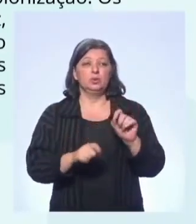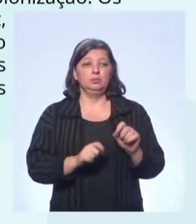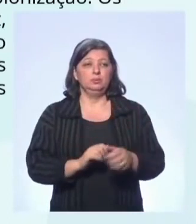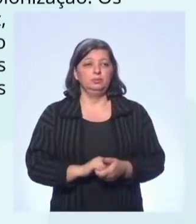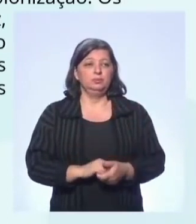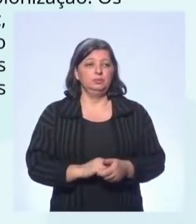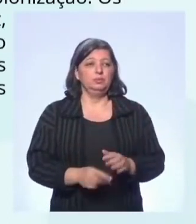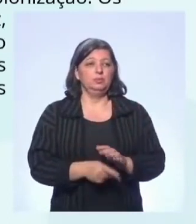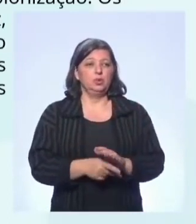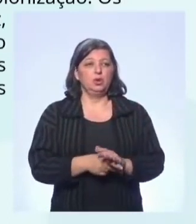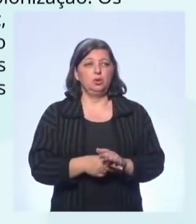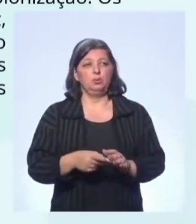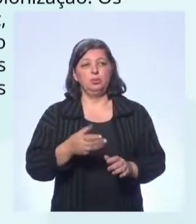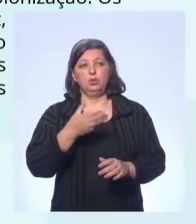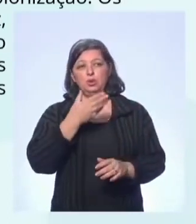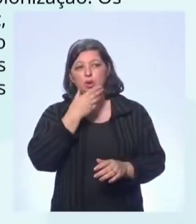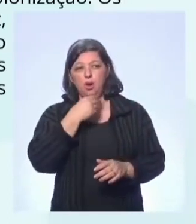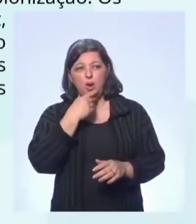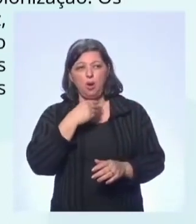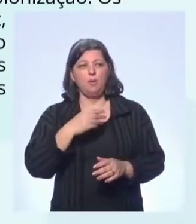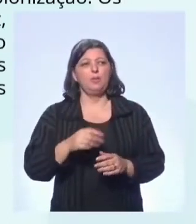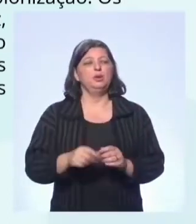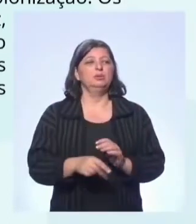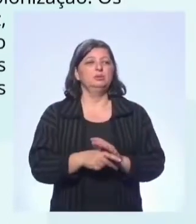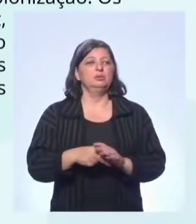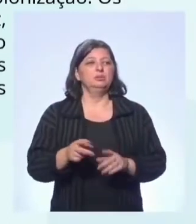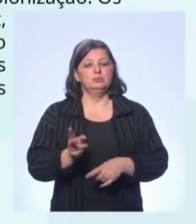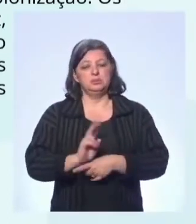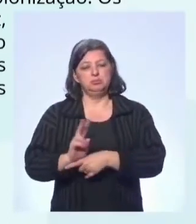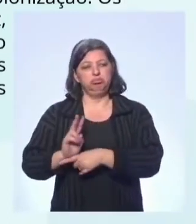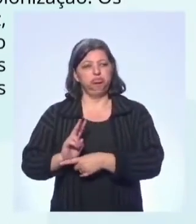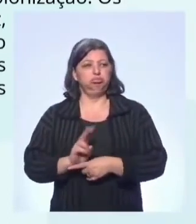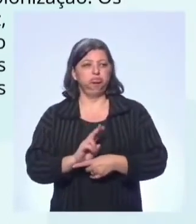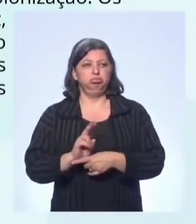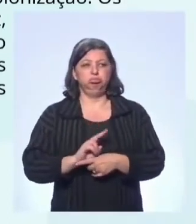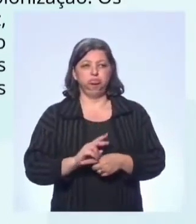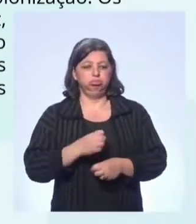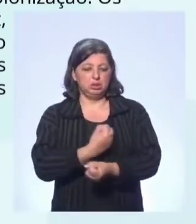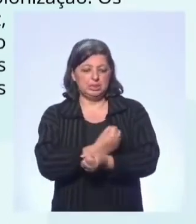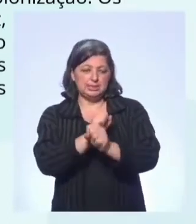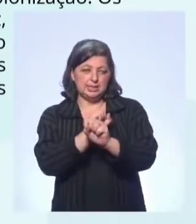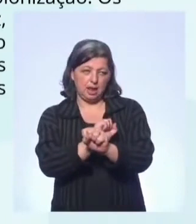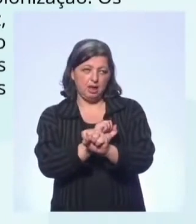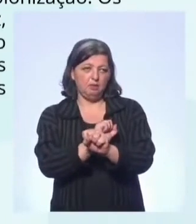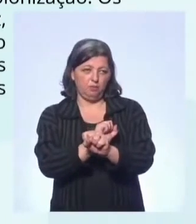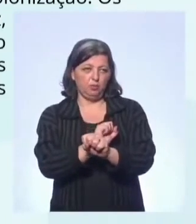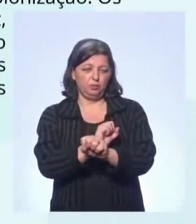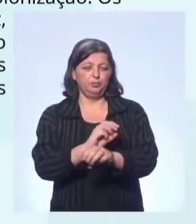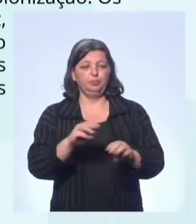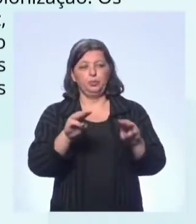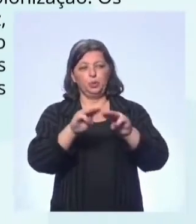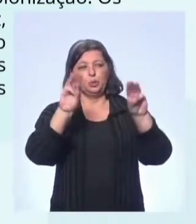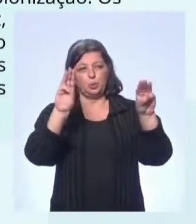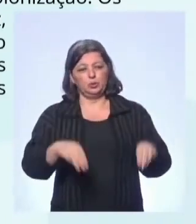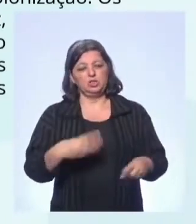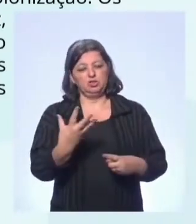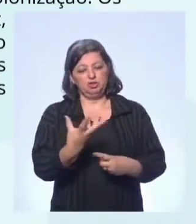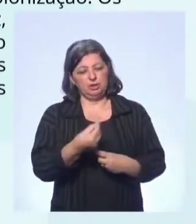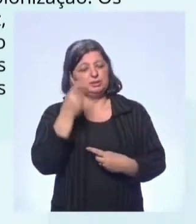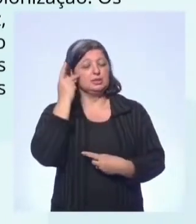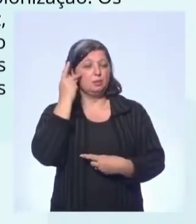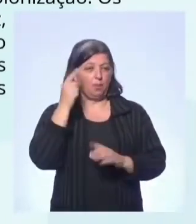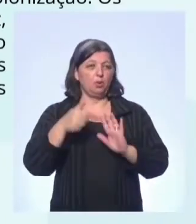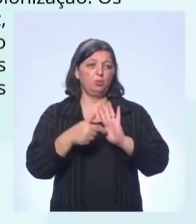retrato do caçador de escravos, né? Imagem do Museu de Arte de São Paulo. Os